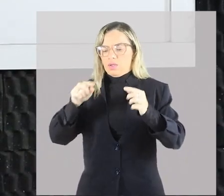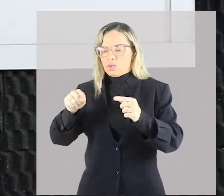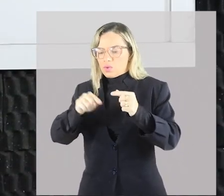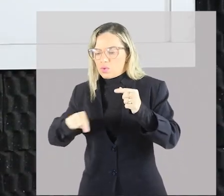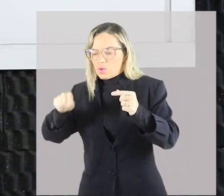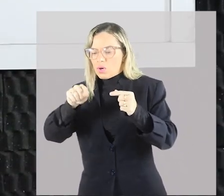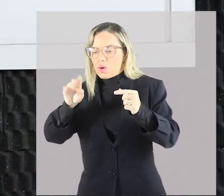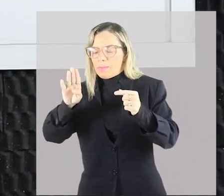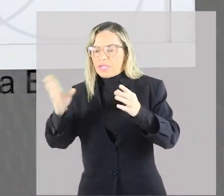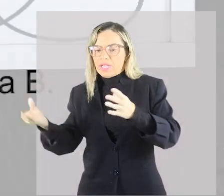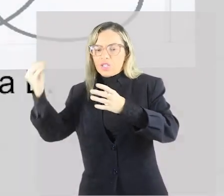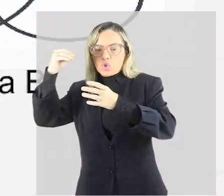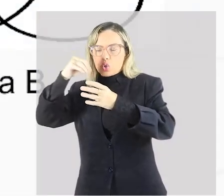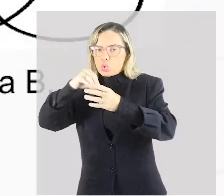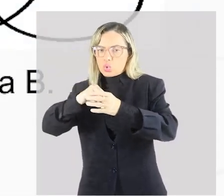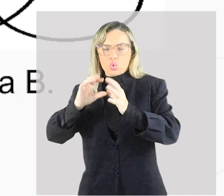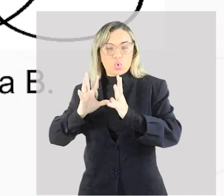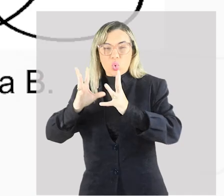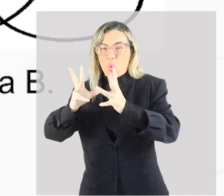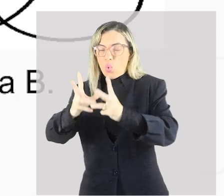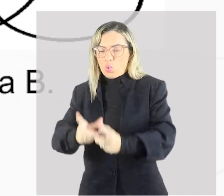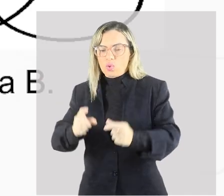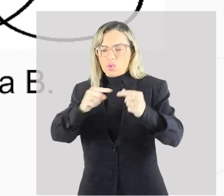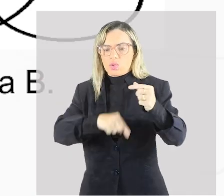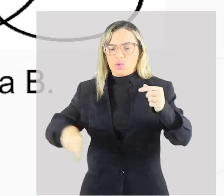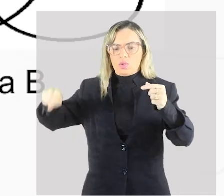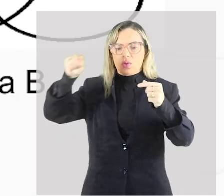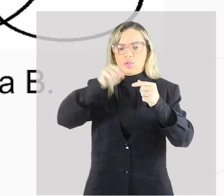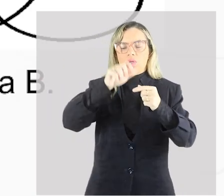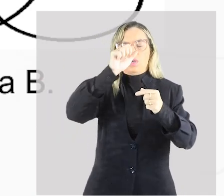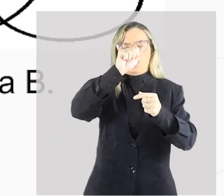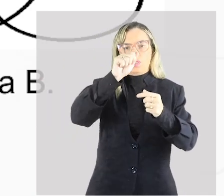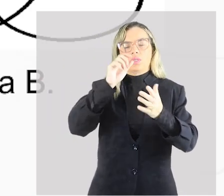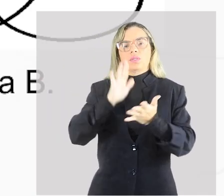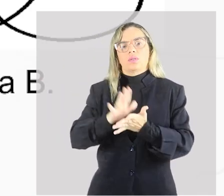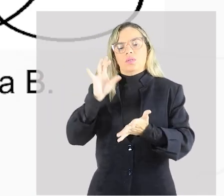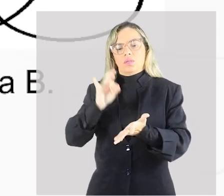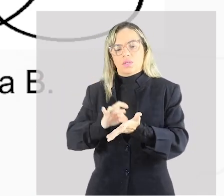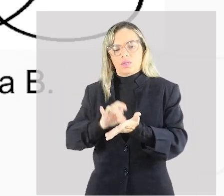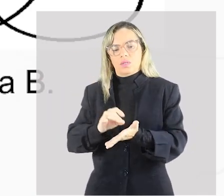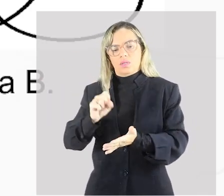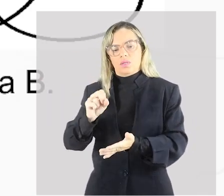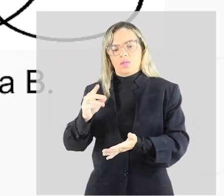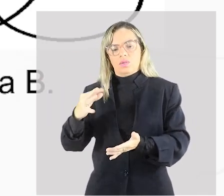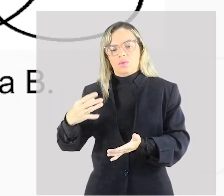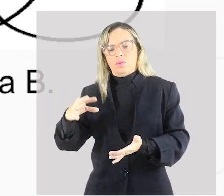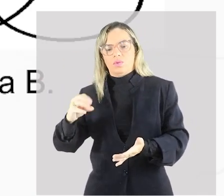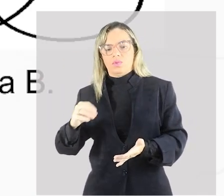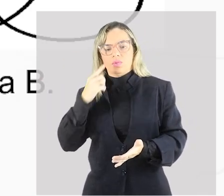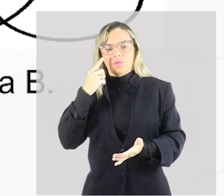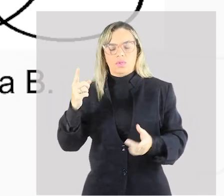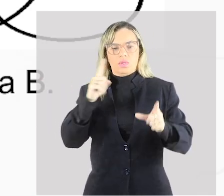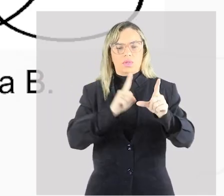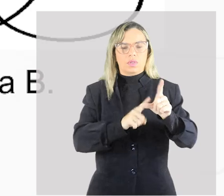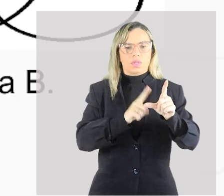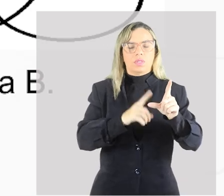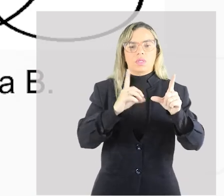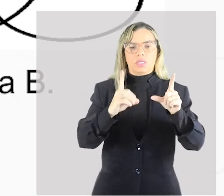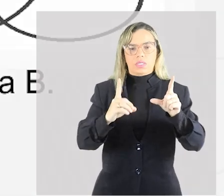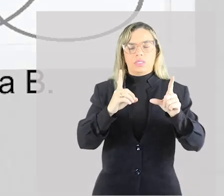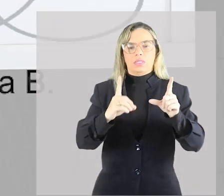inserido no conjunto A. Então, de fato, ele é um subconjunto de A. Resposta correta, letra D de